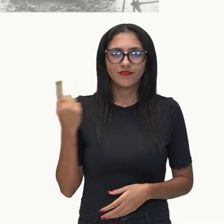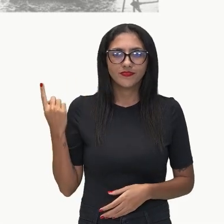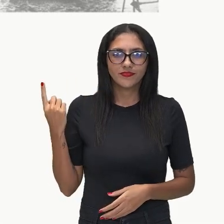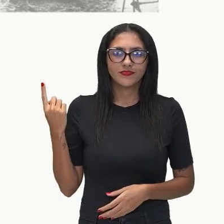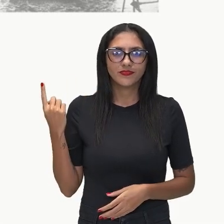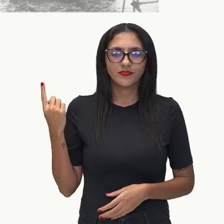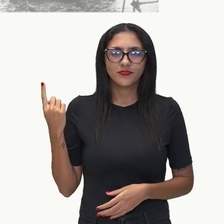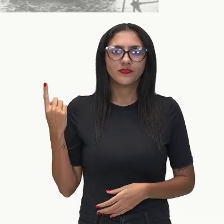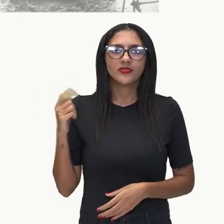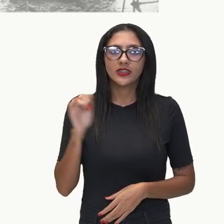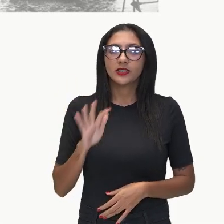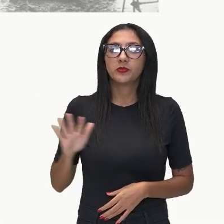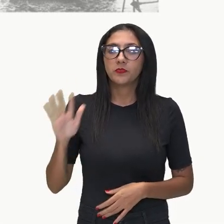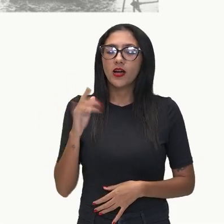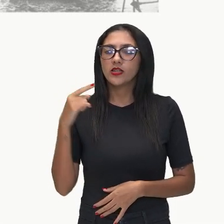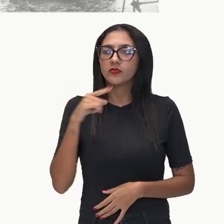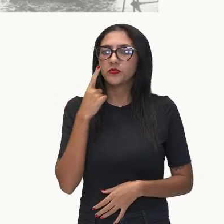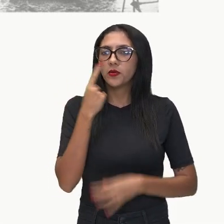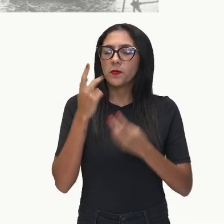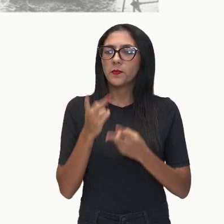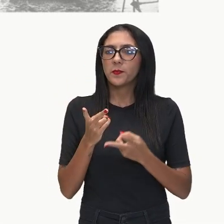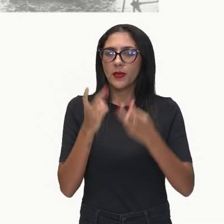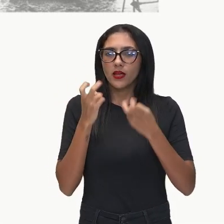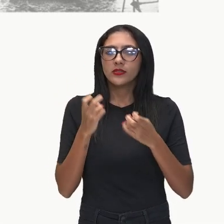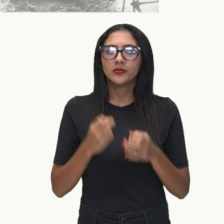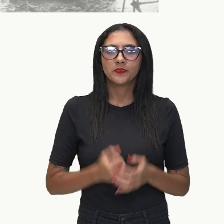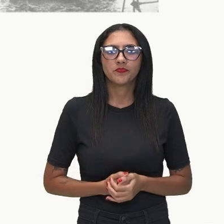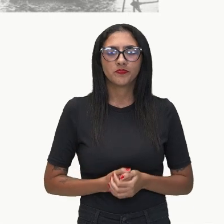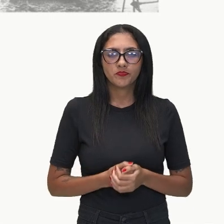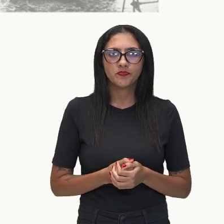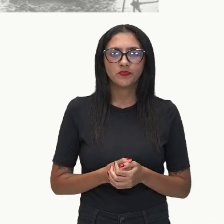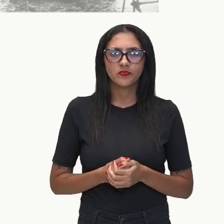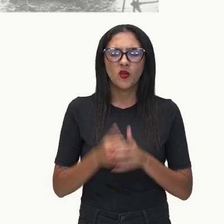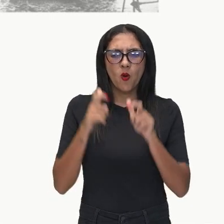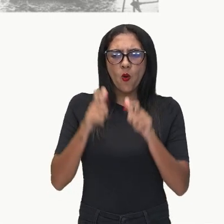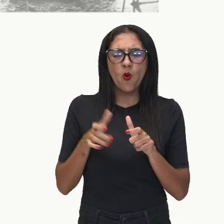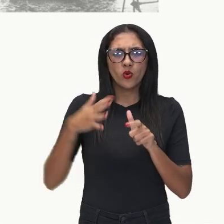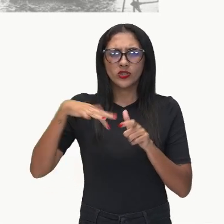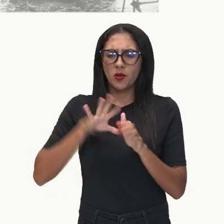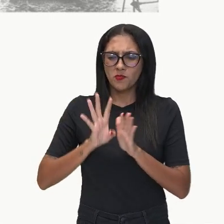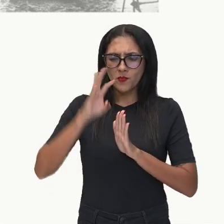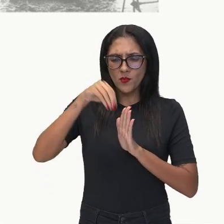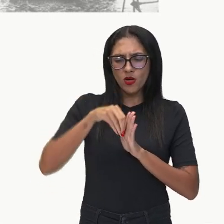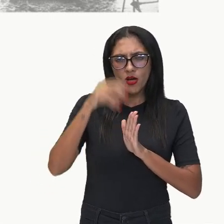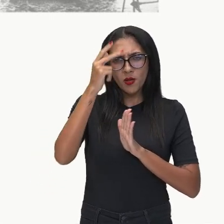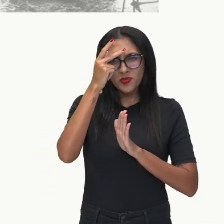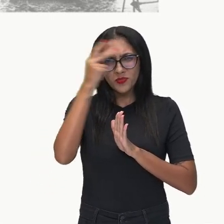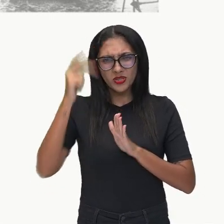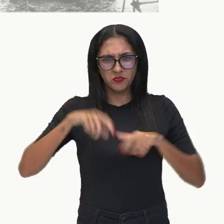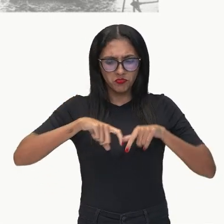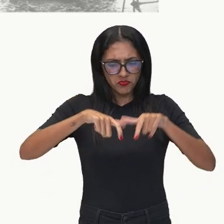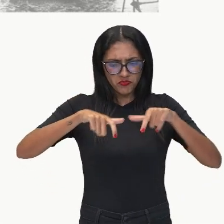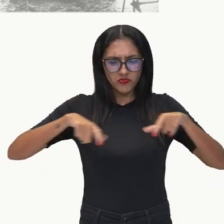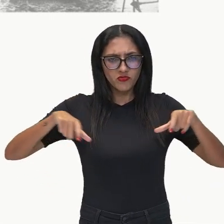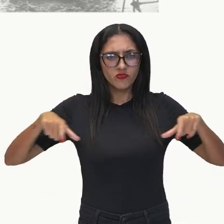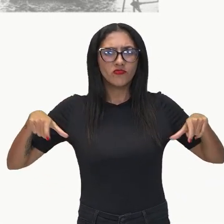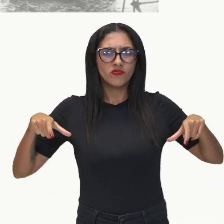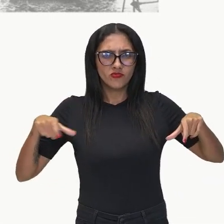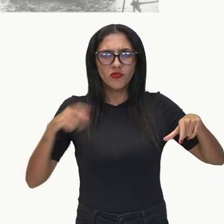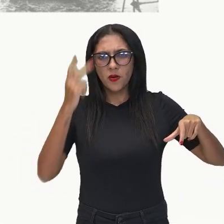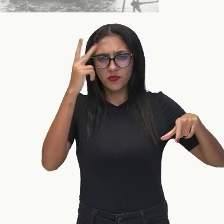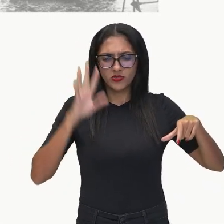que a gente pode observar aí que além das condições adversas, as condições de trincheira também nós tínhamos